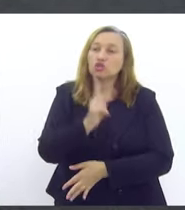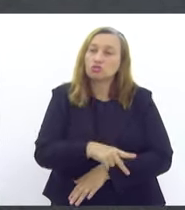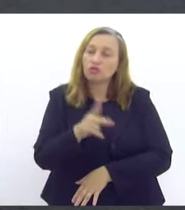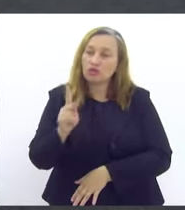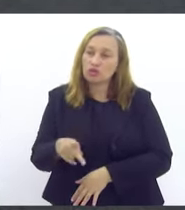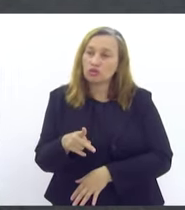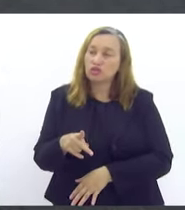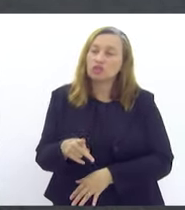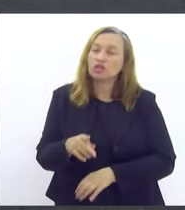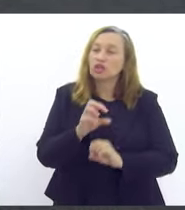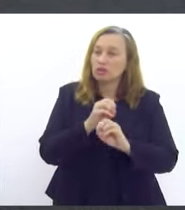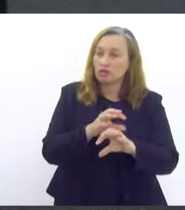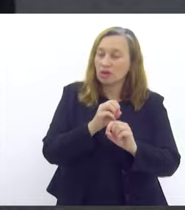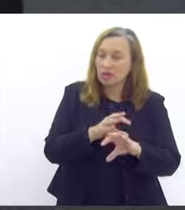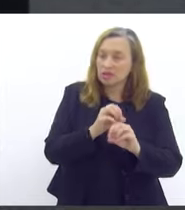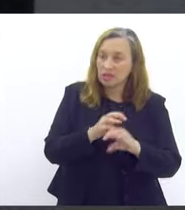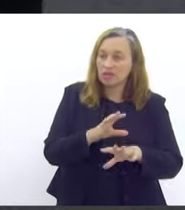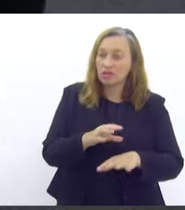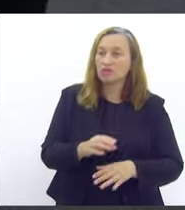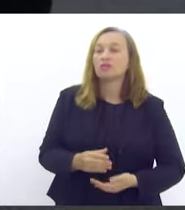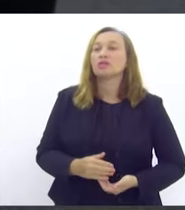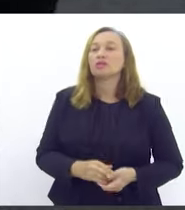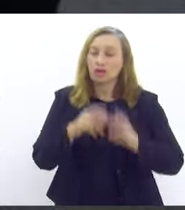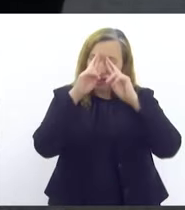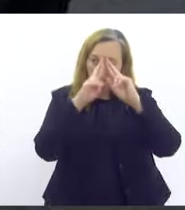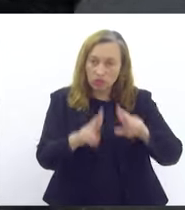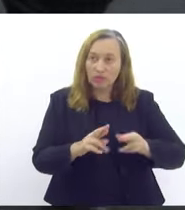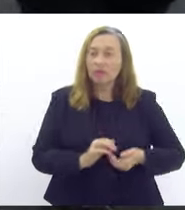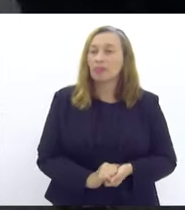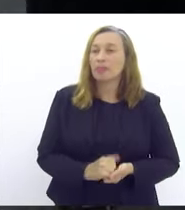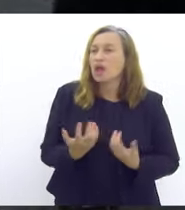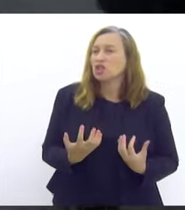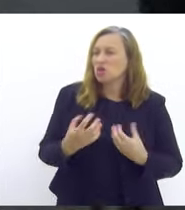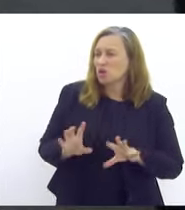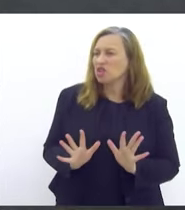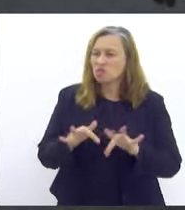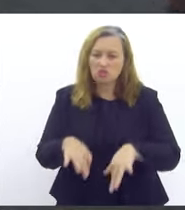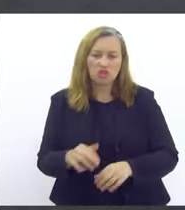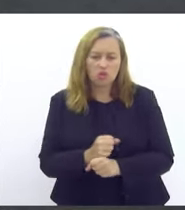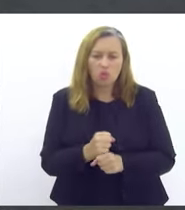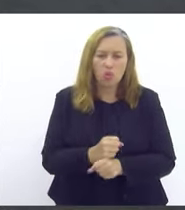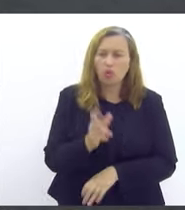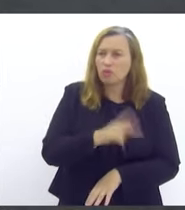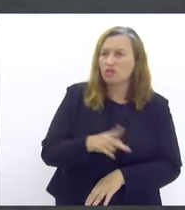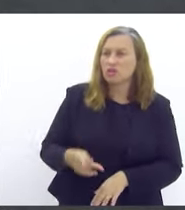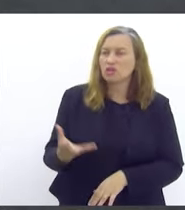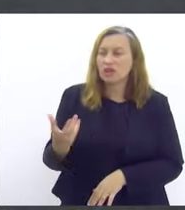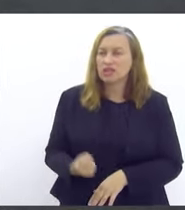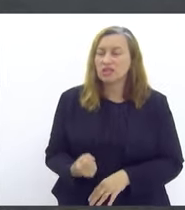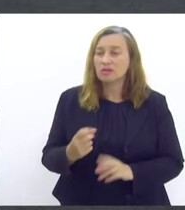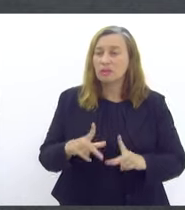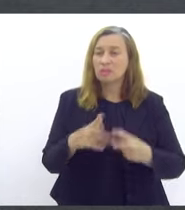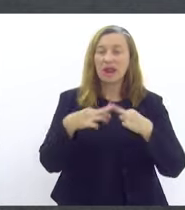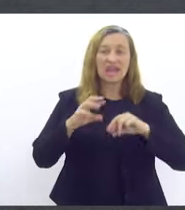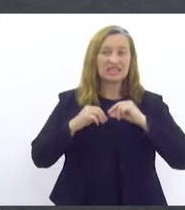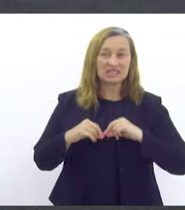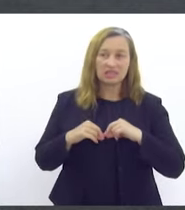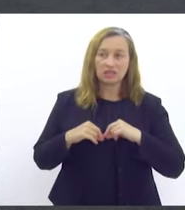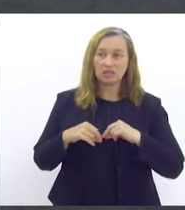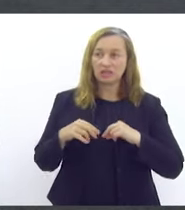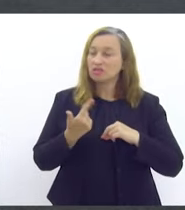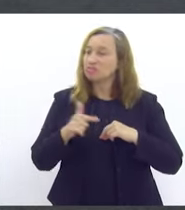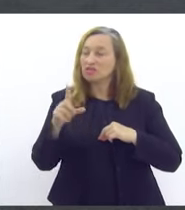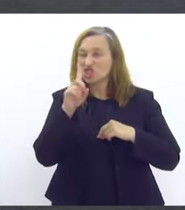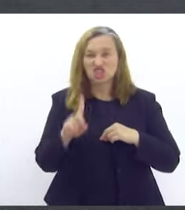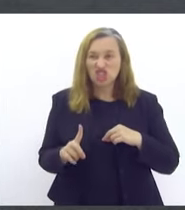para que a lei do piso e a lei da carreira seja respeitada. A gente não quer que, no final do ano, o professor receba presente que não é direito,